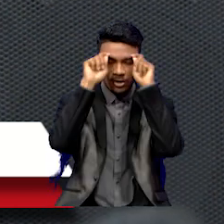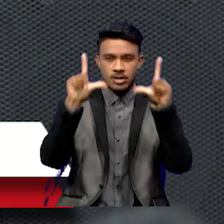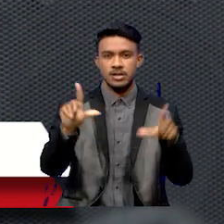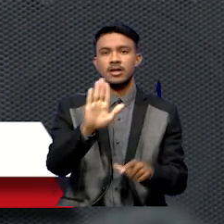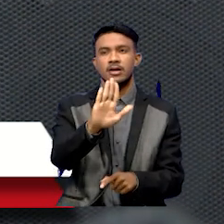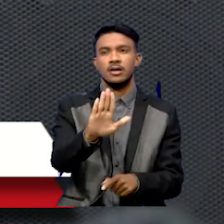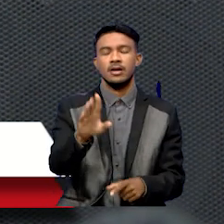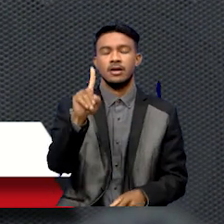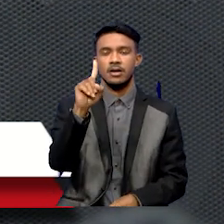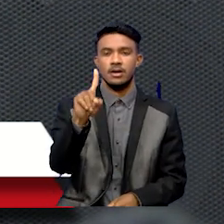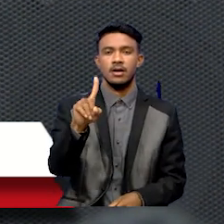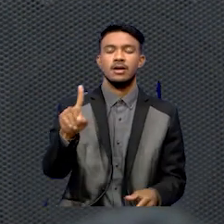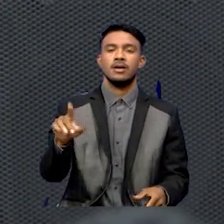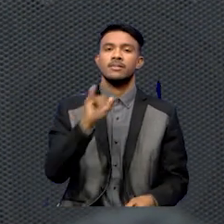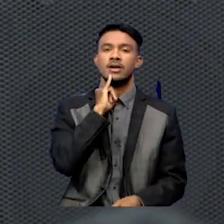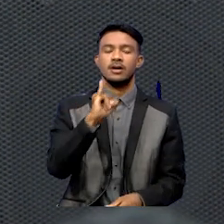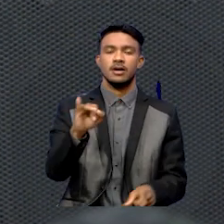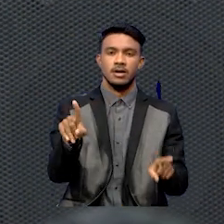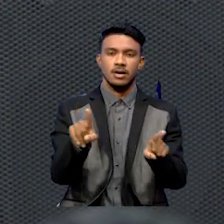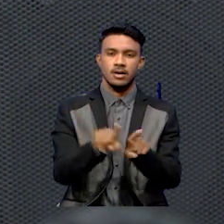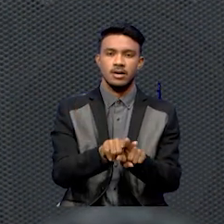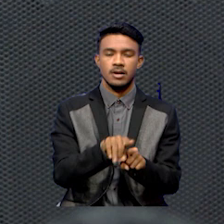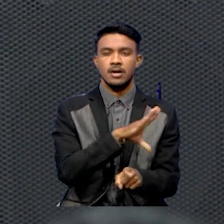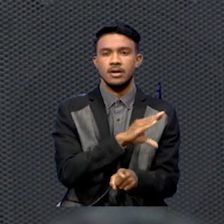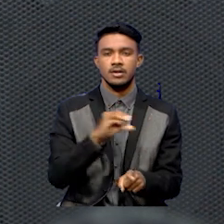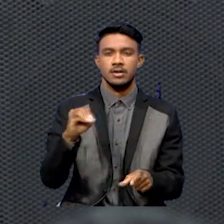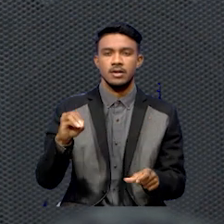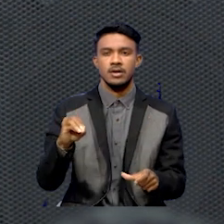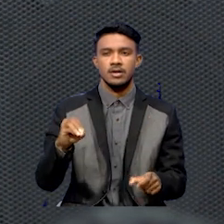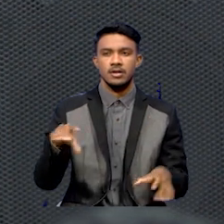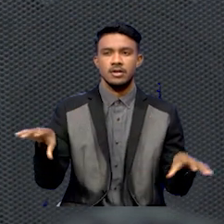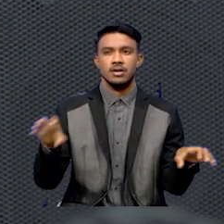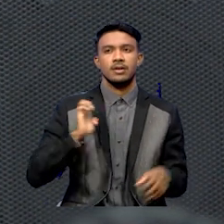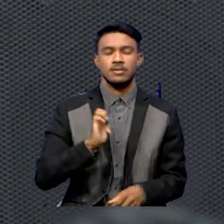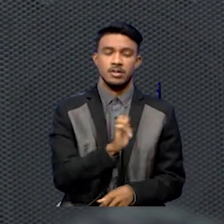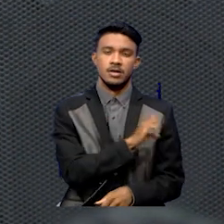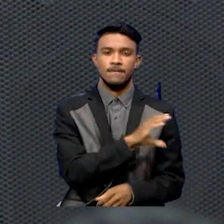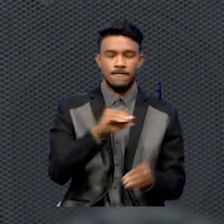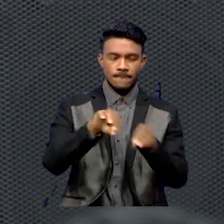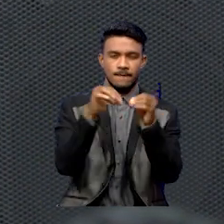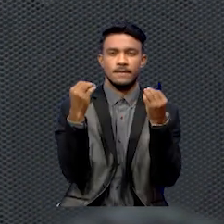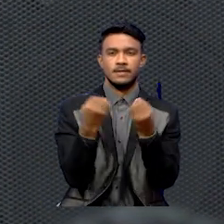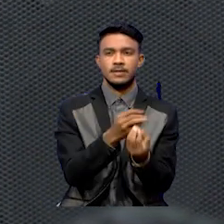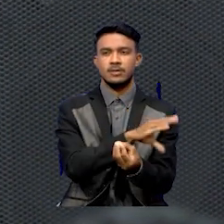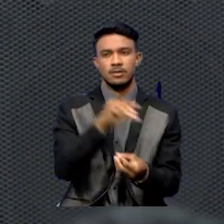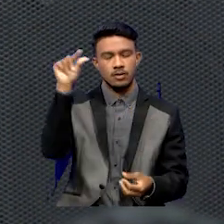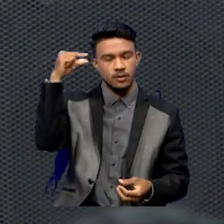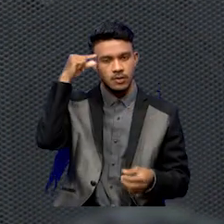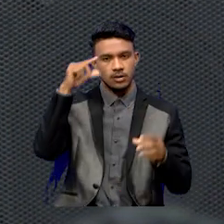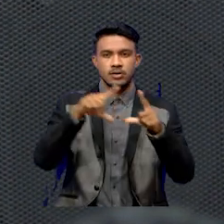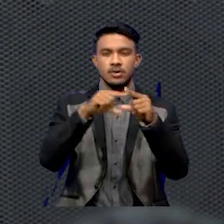Leste-Niam. Marca o vigésimo aniversário da aviação formal entre o Japão e o